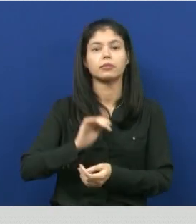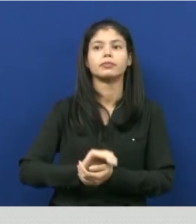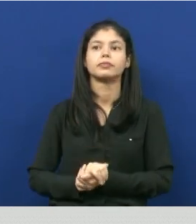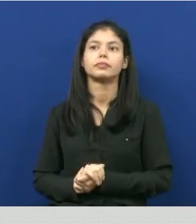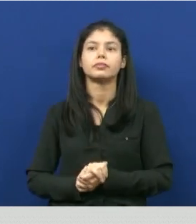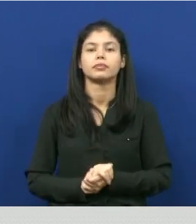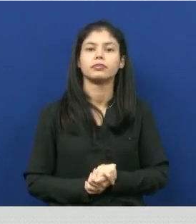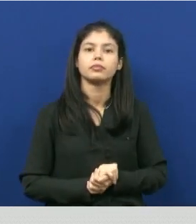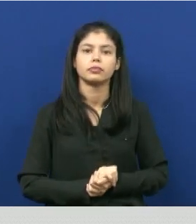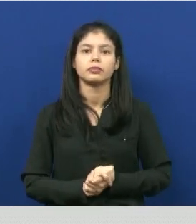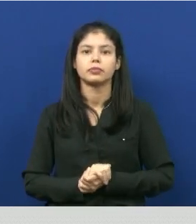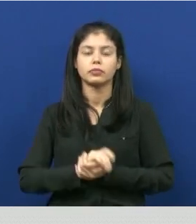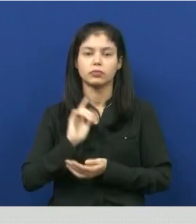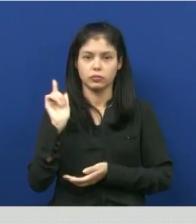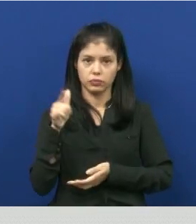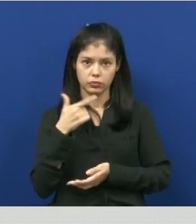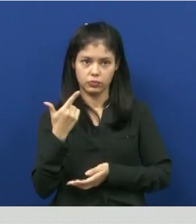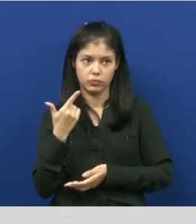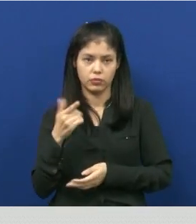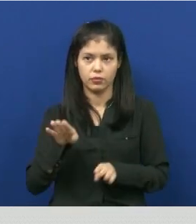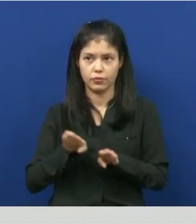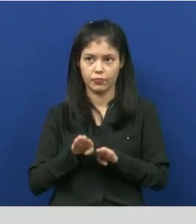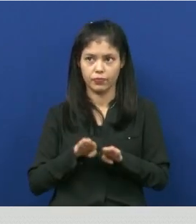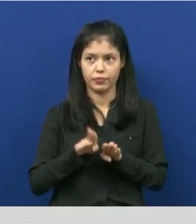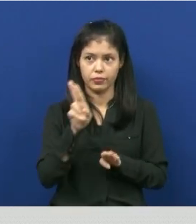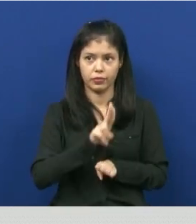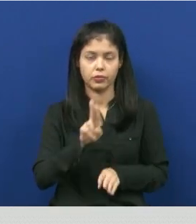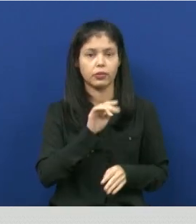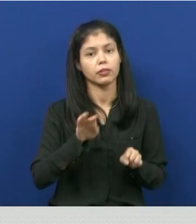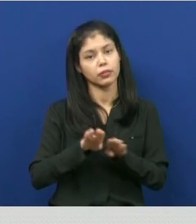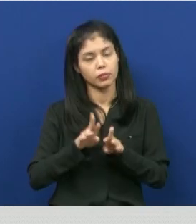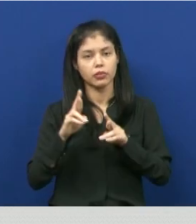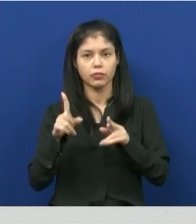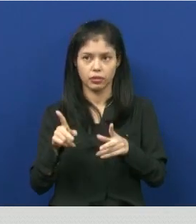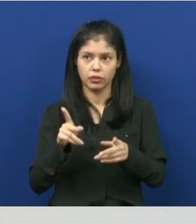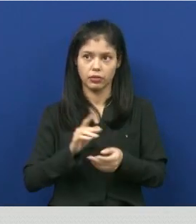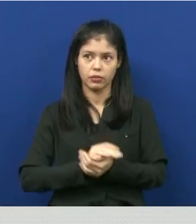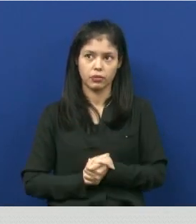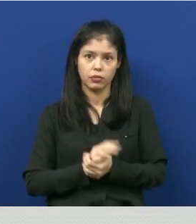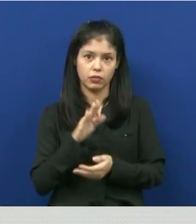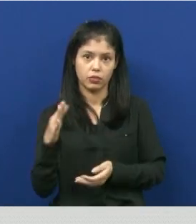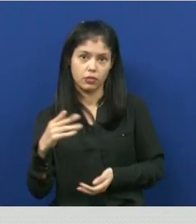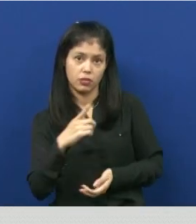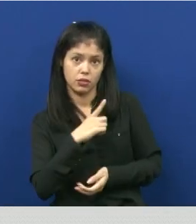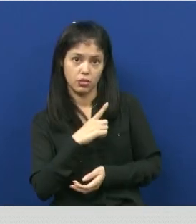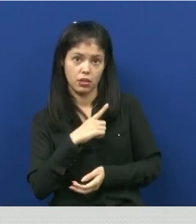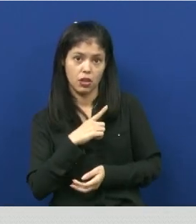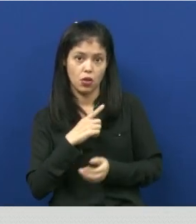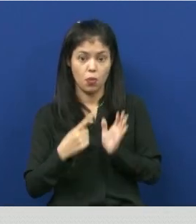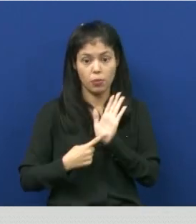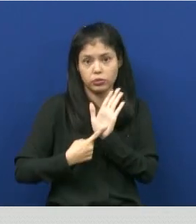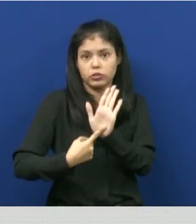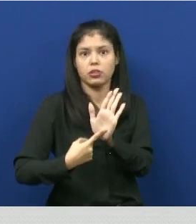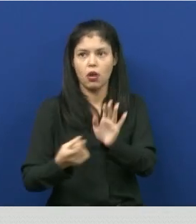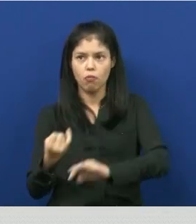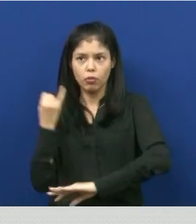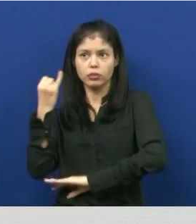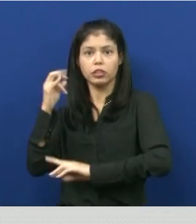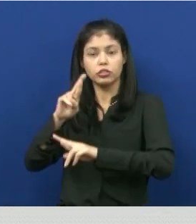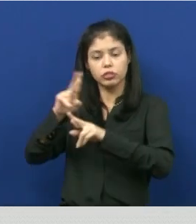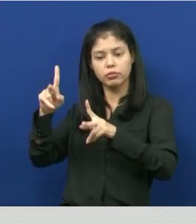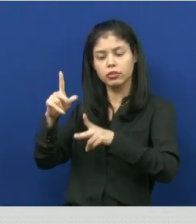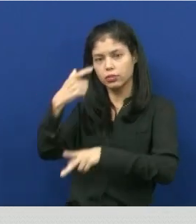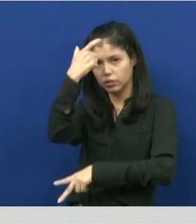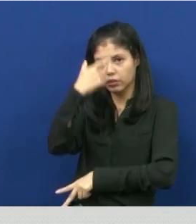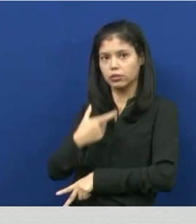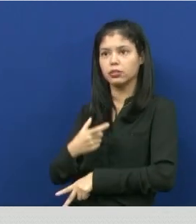ele. Outra situação em que eu posso utilizar pronomes pessoais, quando eu quero destacar a diferença entre as pessoas que